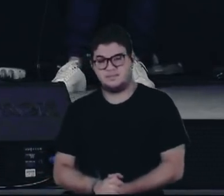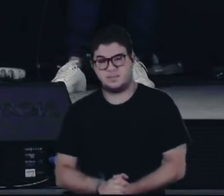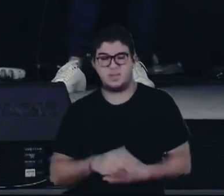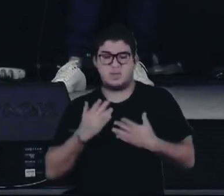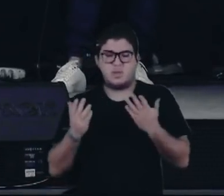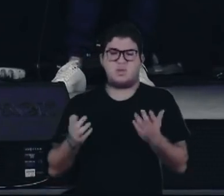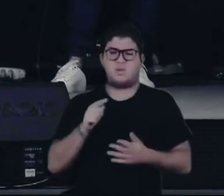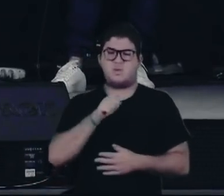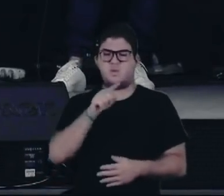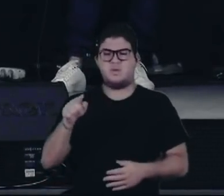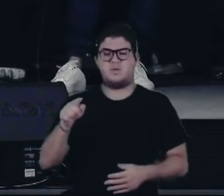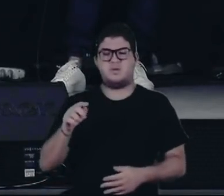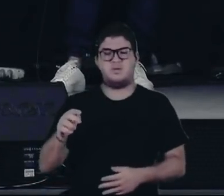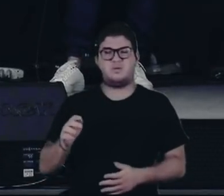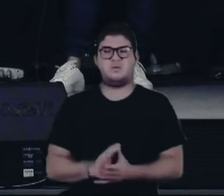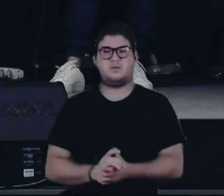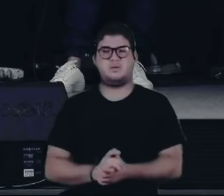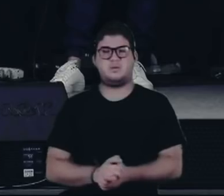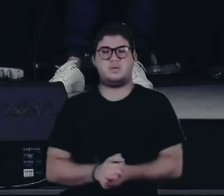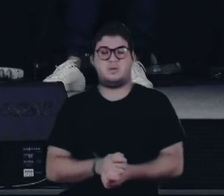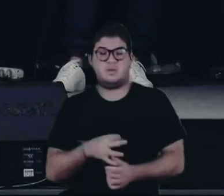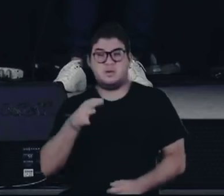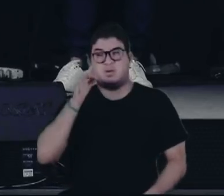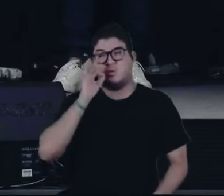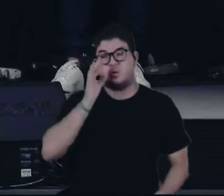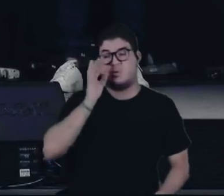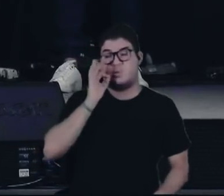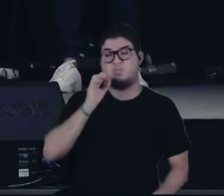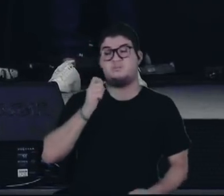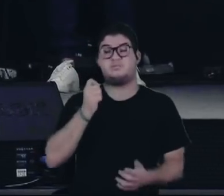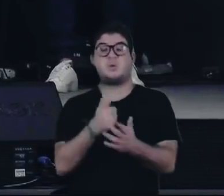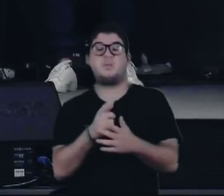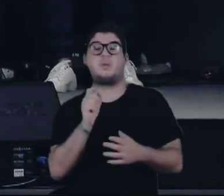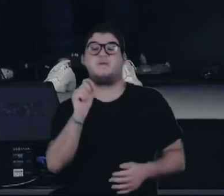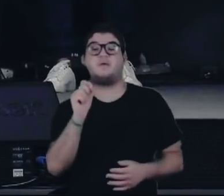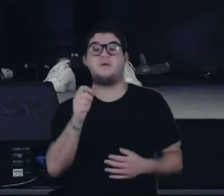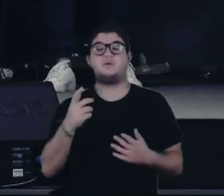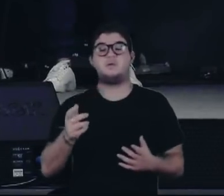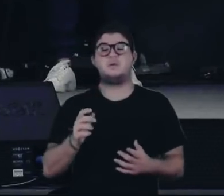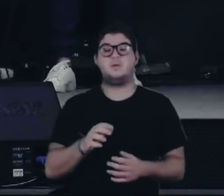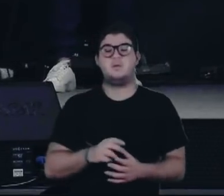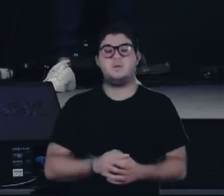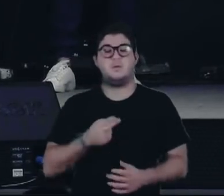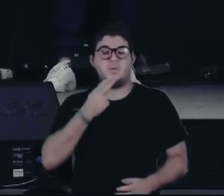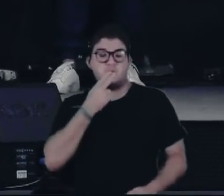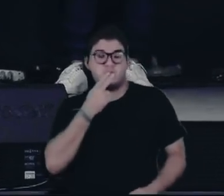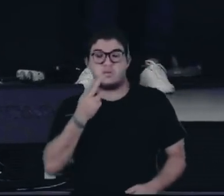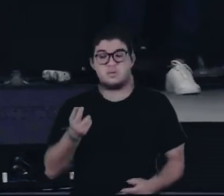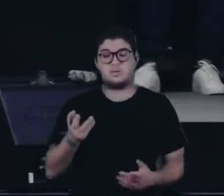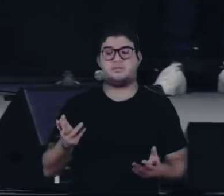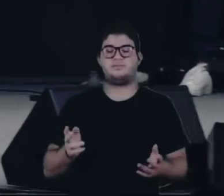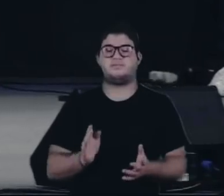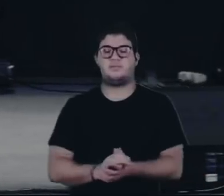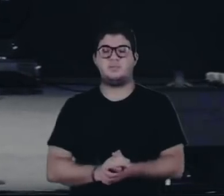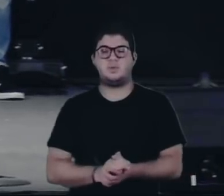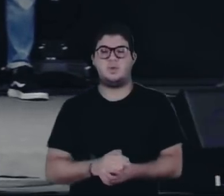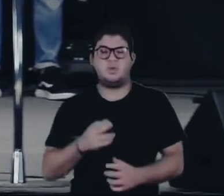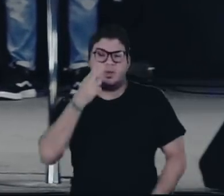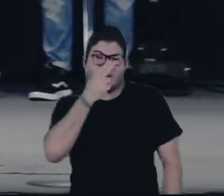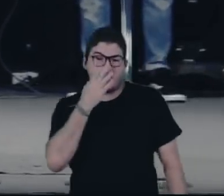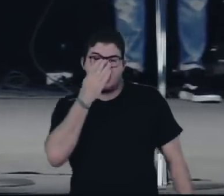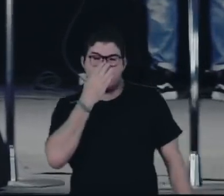Talvez tenha alguém aqui que viveu nas drogas. Quanto você gastava para sustentar teu vício? Ei, você que estava na